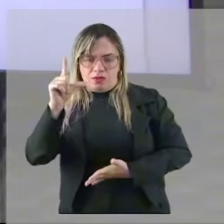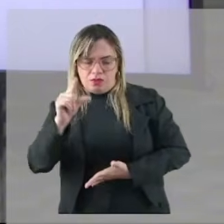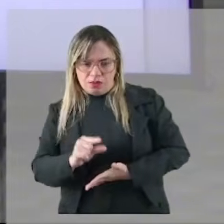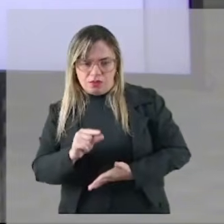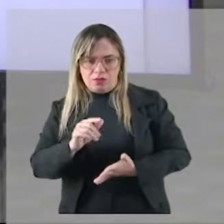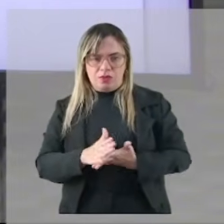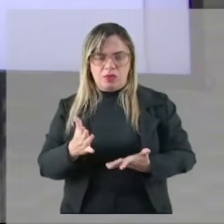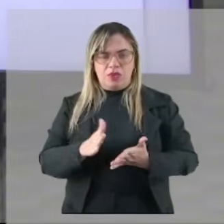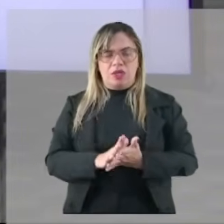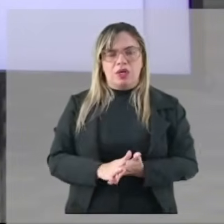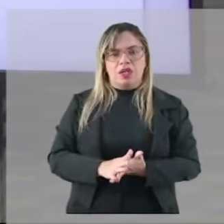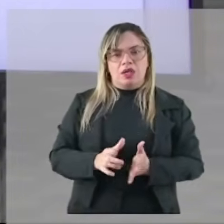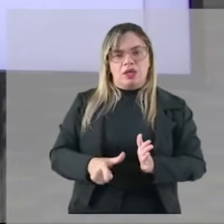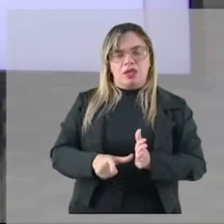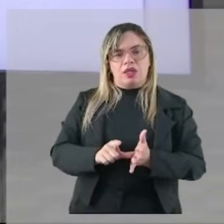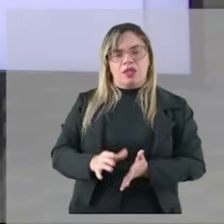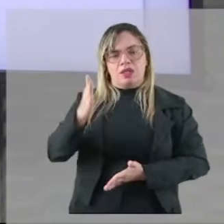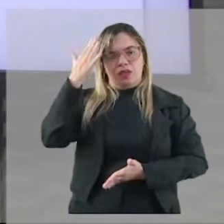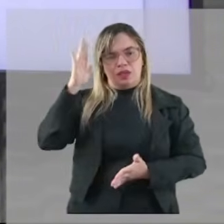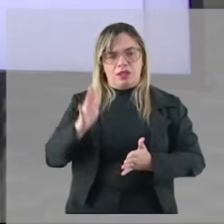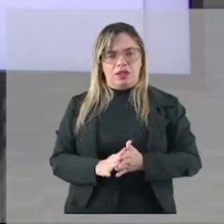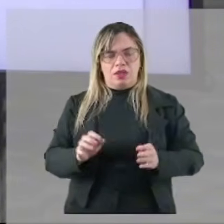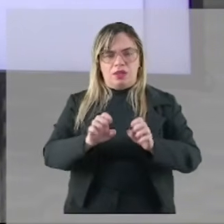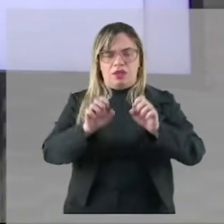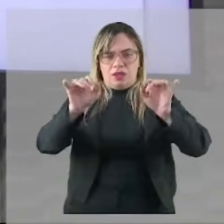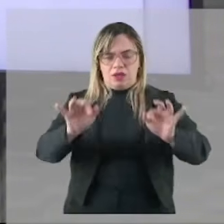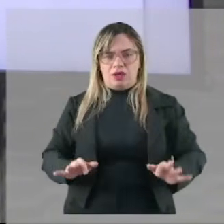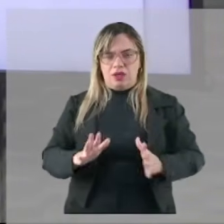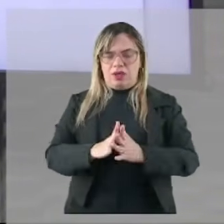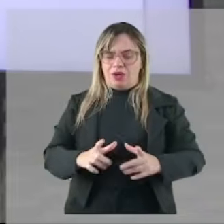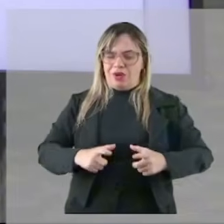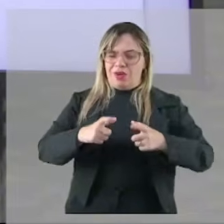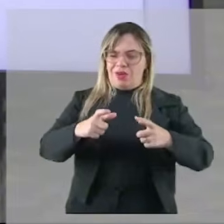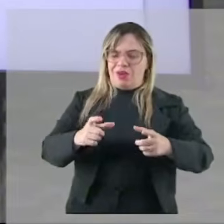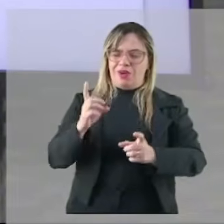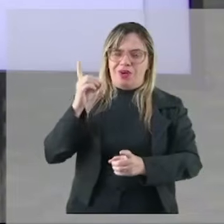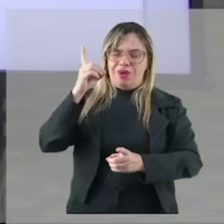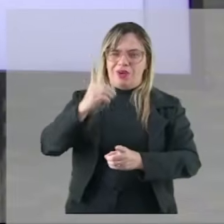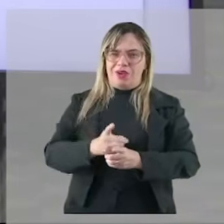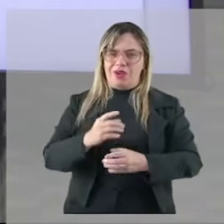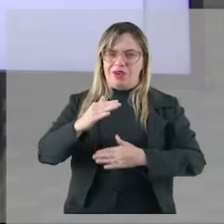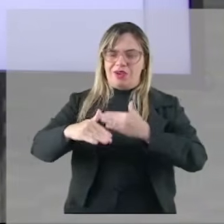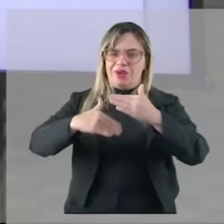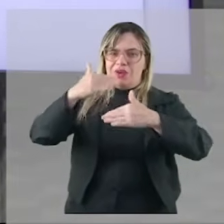pré-requisitos para a estequiometria e eu te encontro, tá, na próxima aula para a gente avançar e